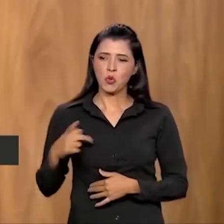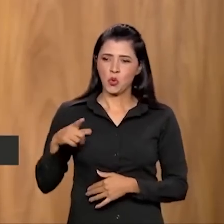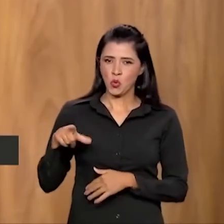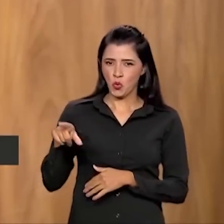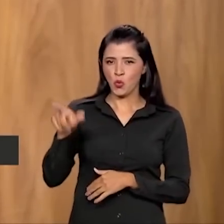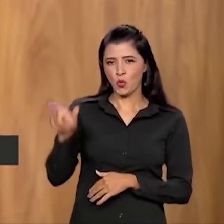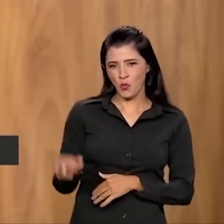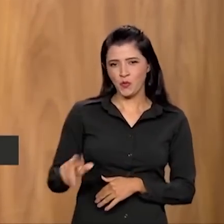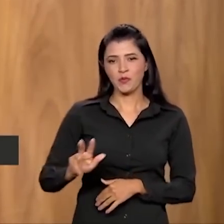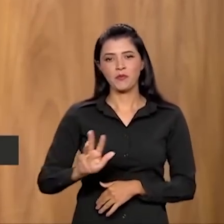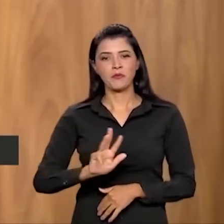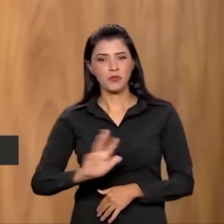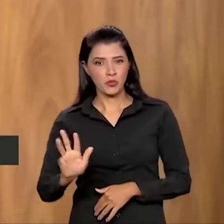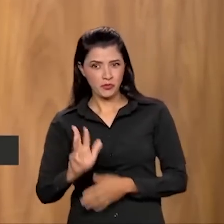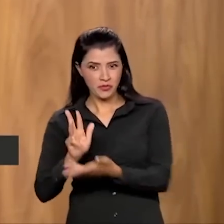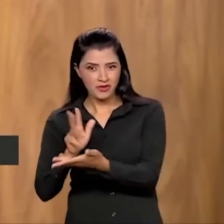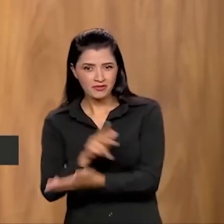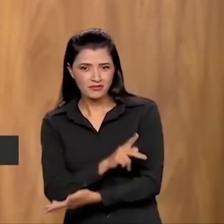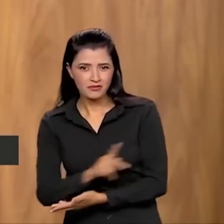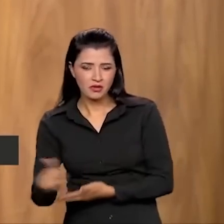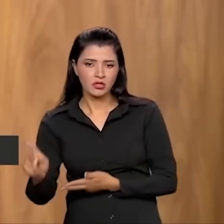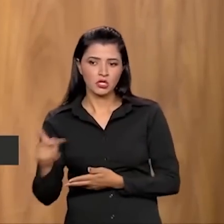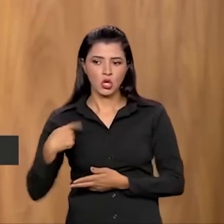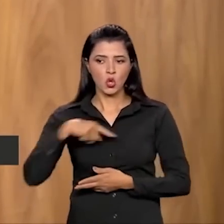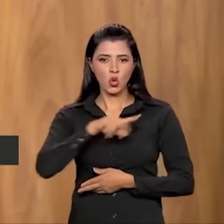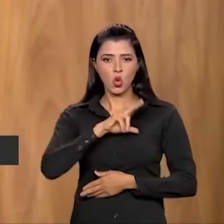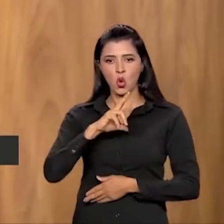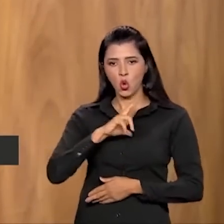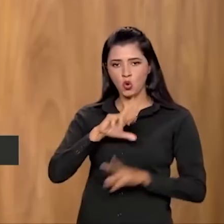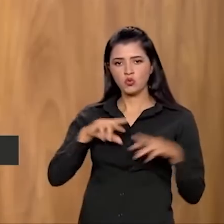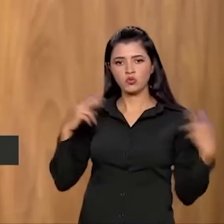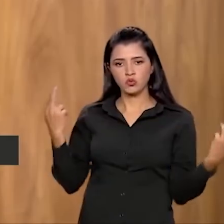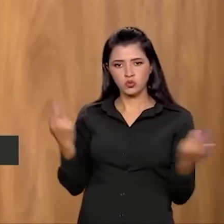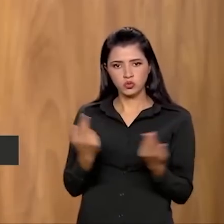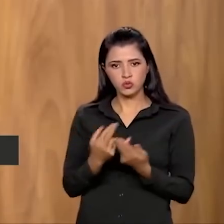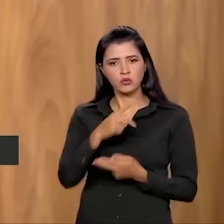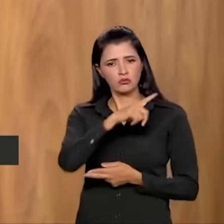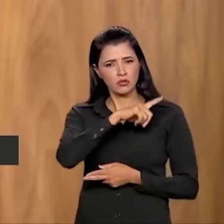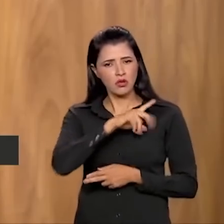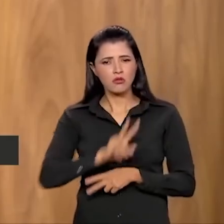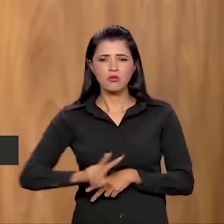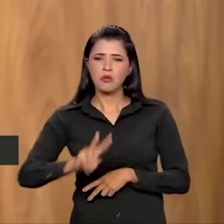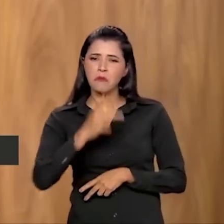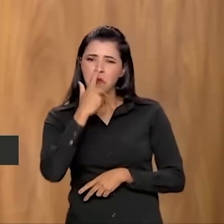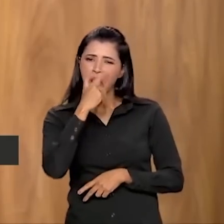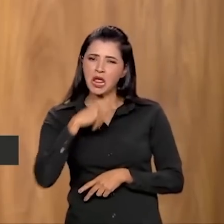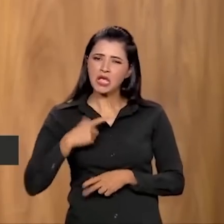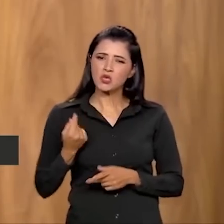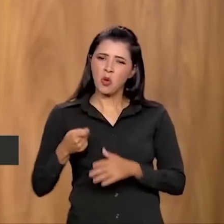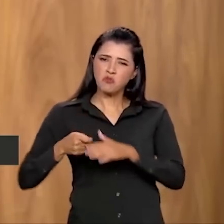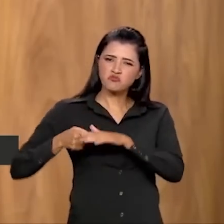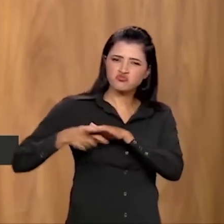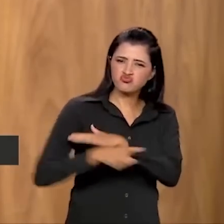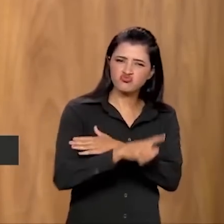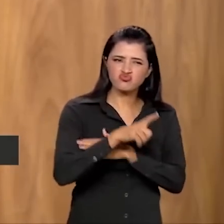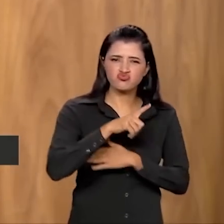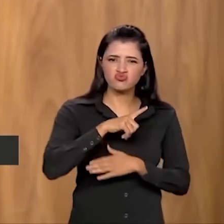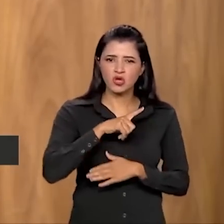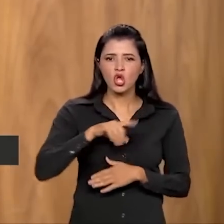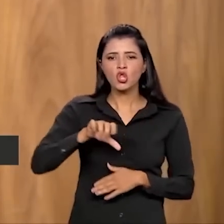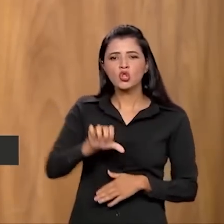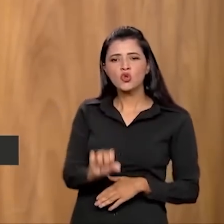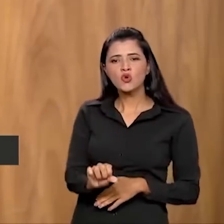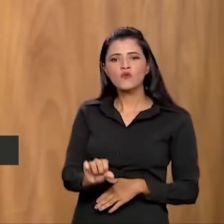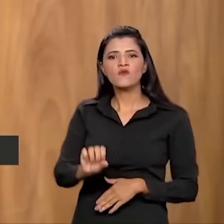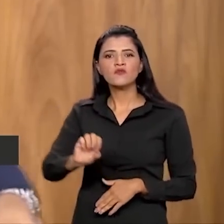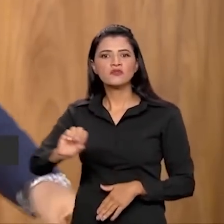reunião privada e também estendida, lançaram na Venezuela como mísseis, ou seja,